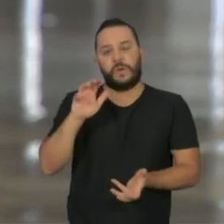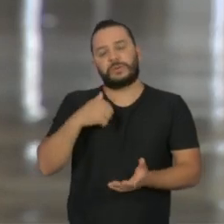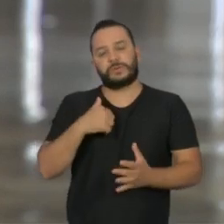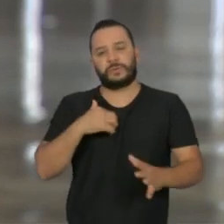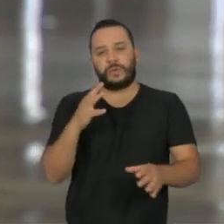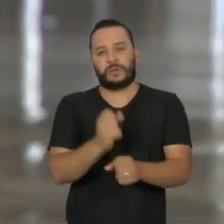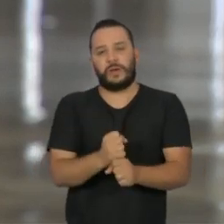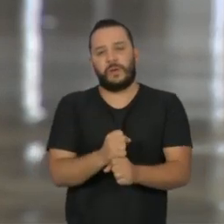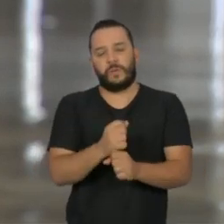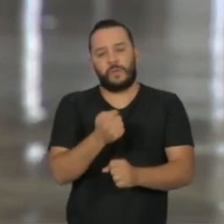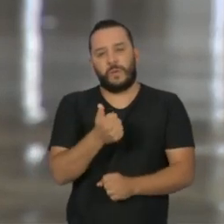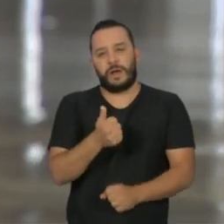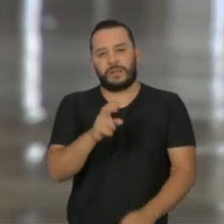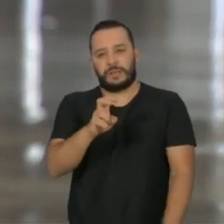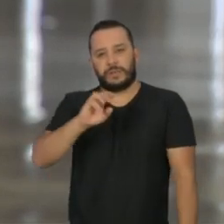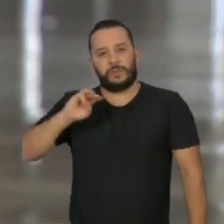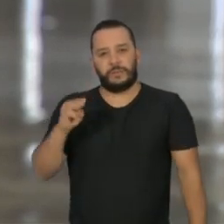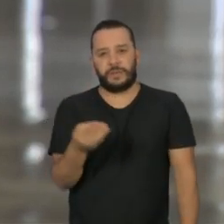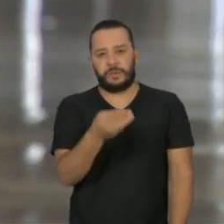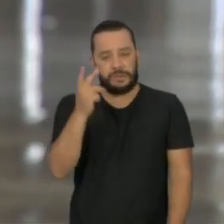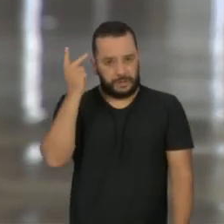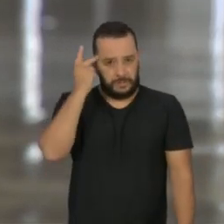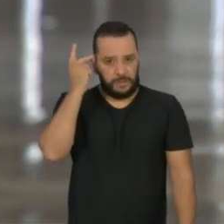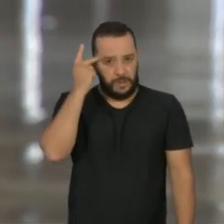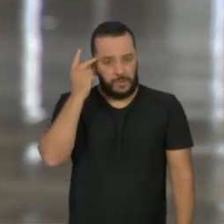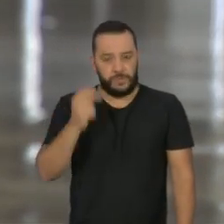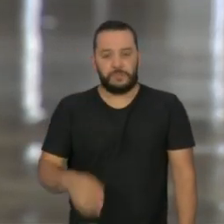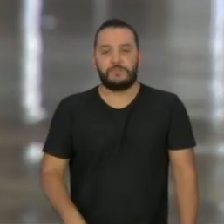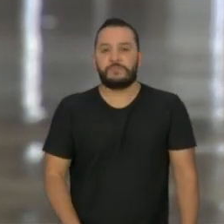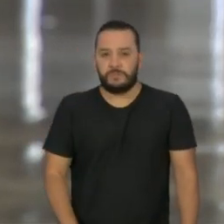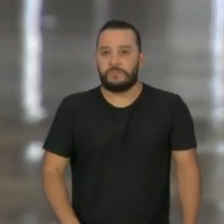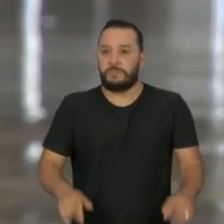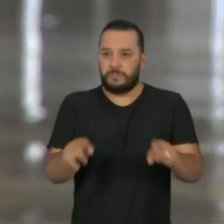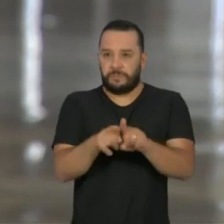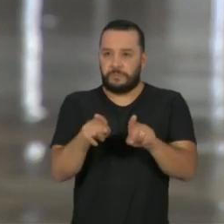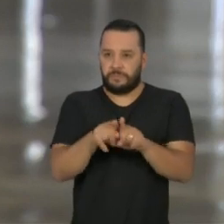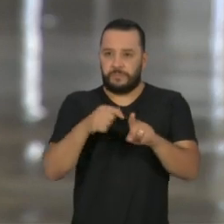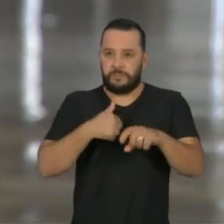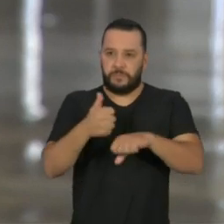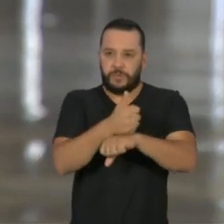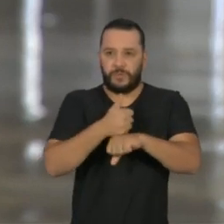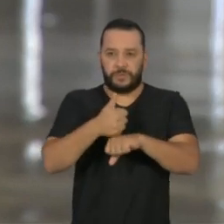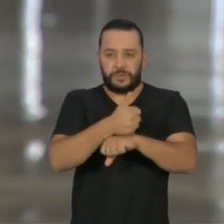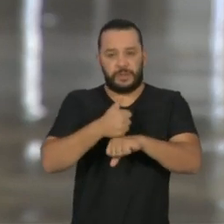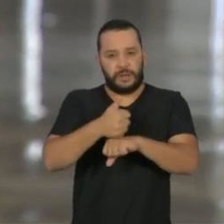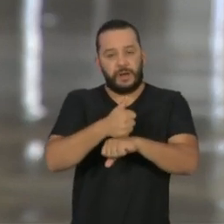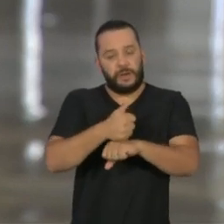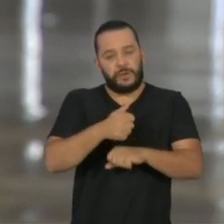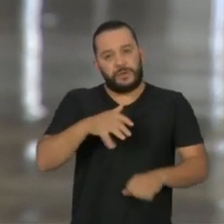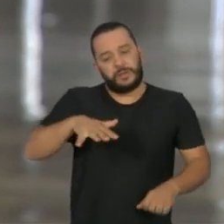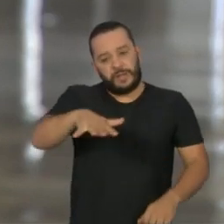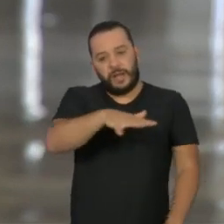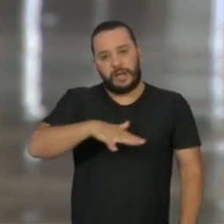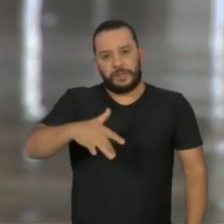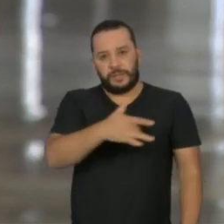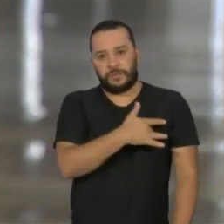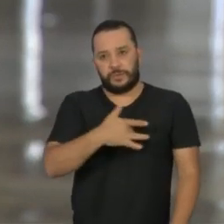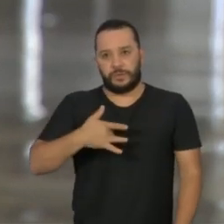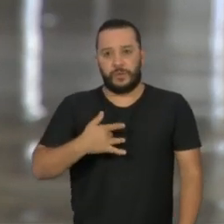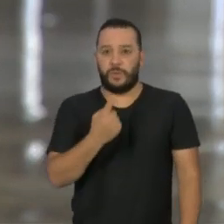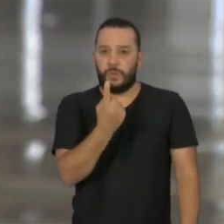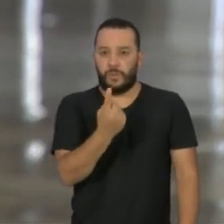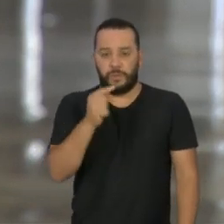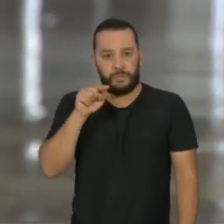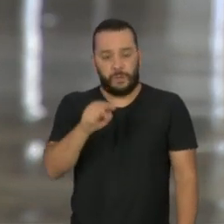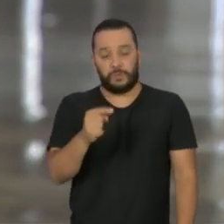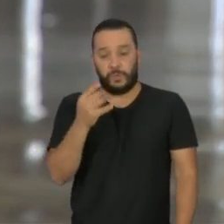5 milhões em toda a grande São Paulo, e os profissionais de saúde de 1,4 milhões, mais a